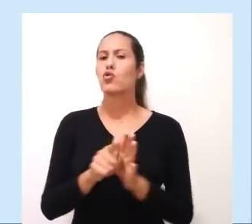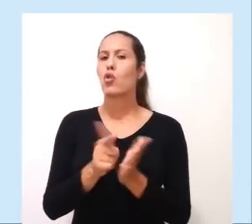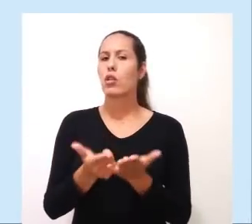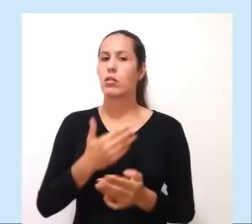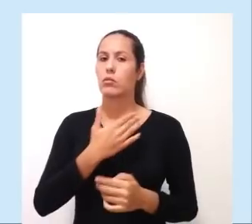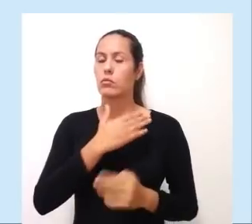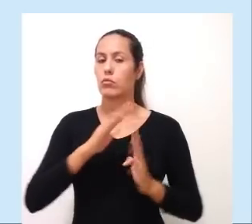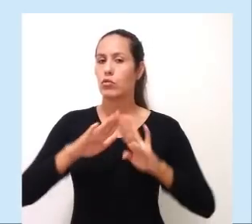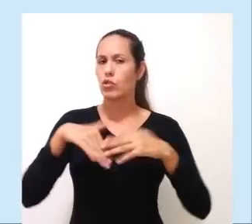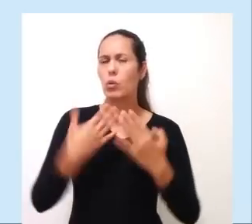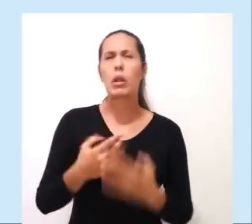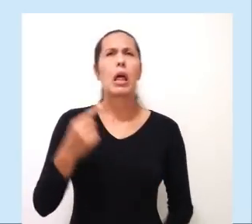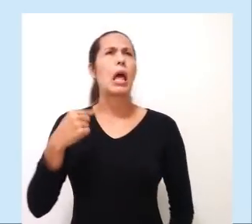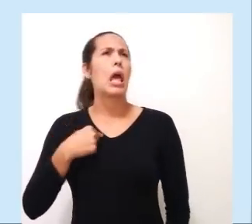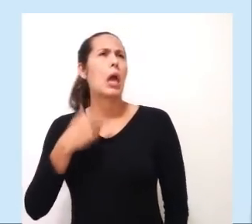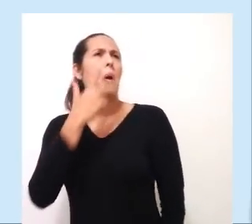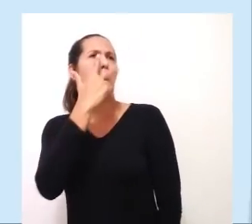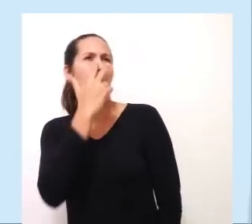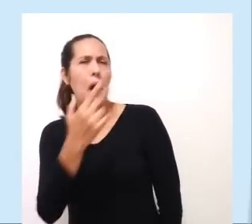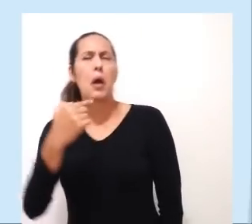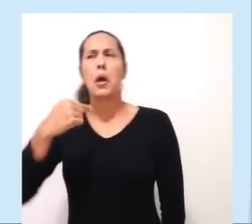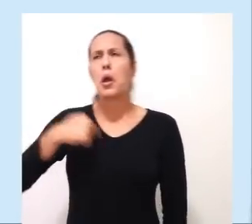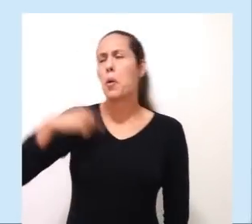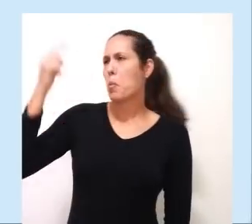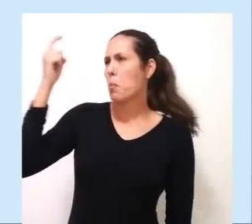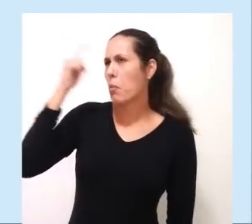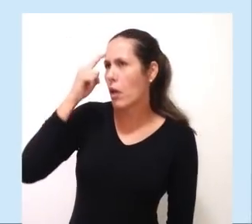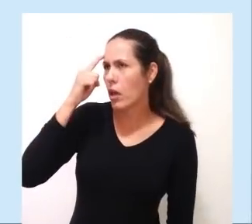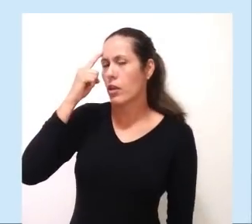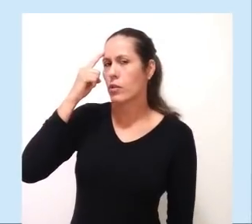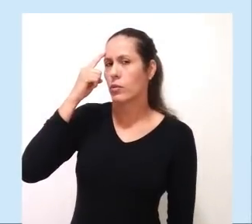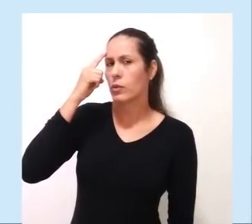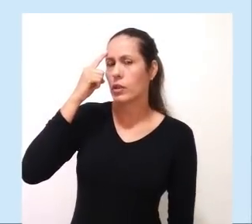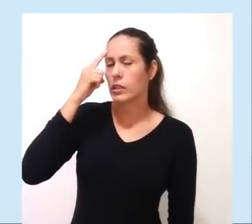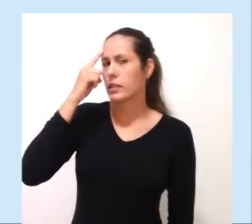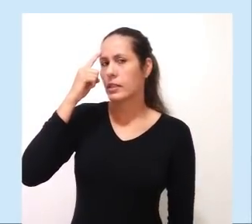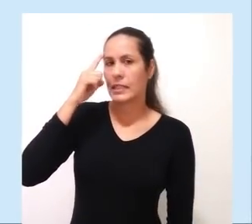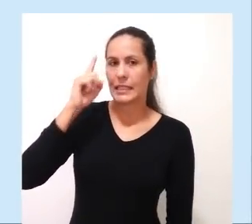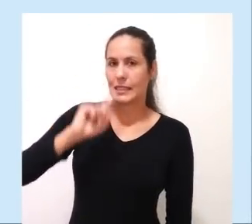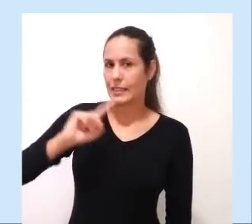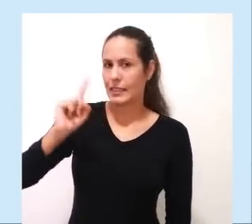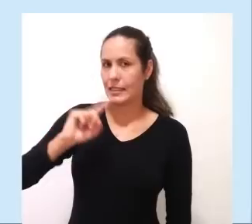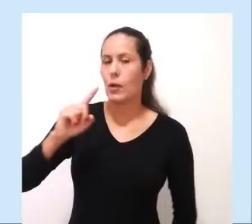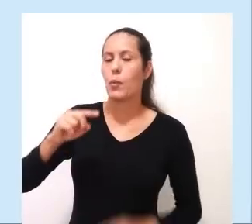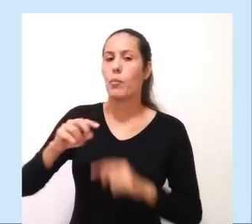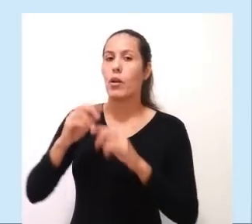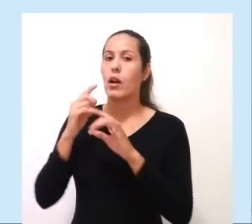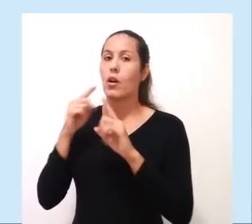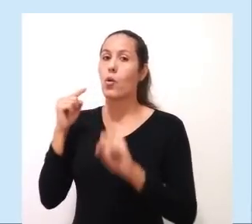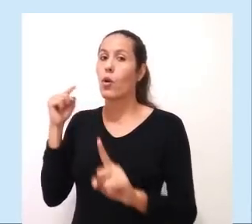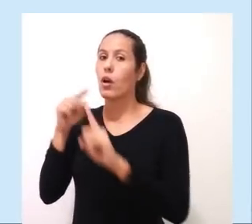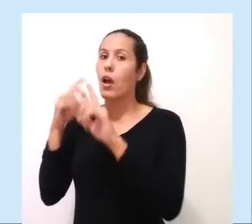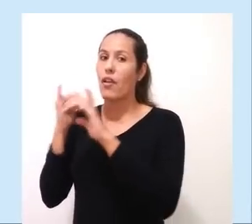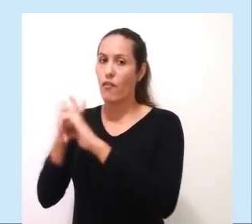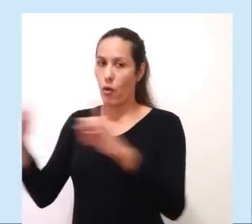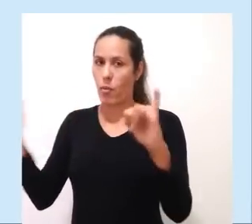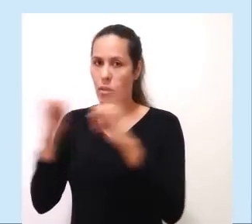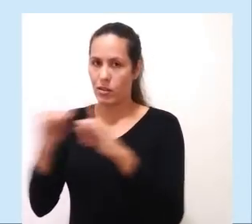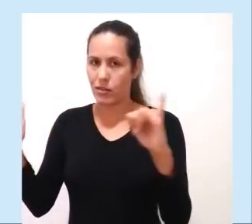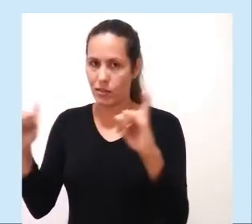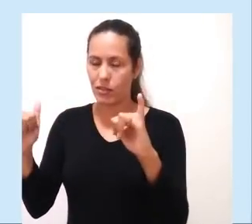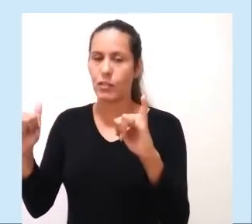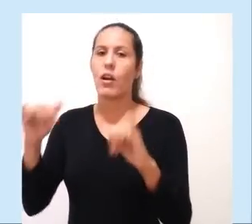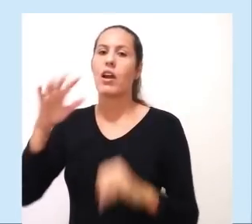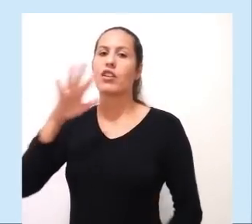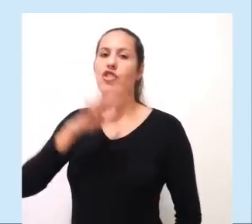da escola, evitar eu acho, eu penso. Então tem que ser informativa para todos. Então por isso, não,